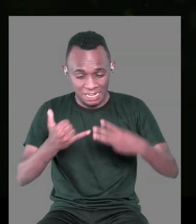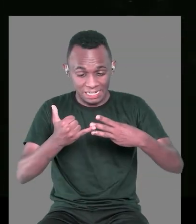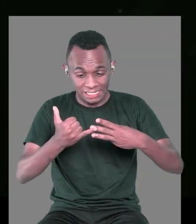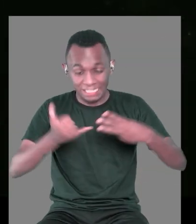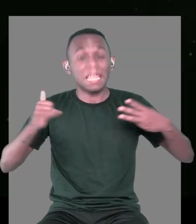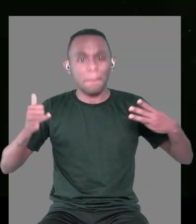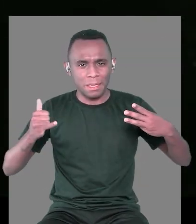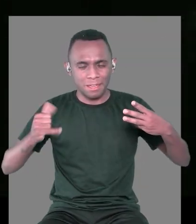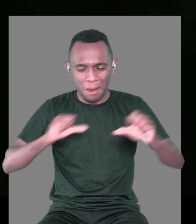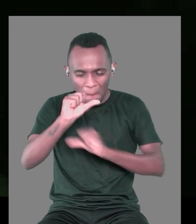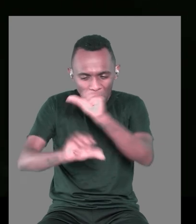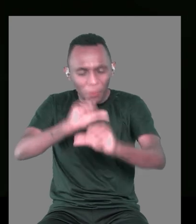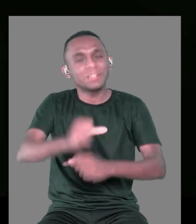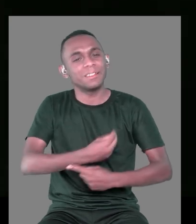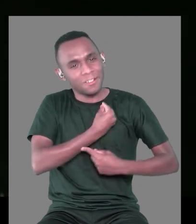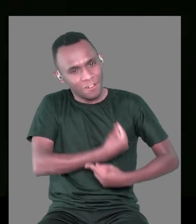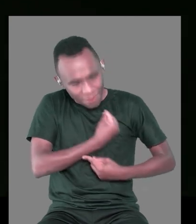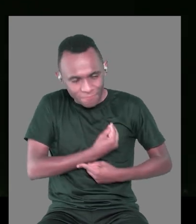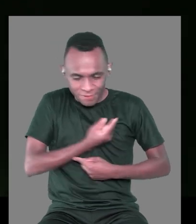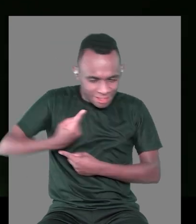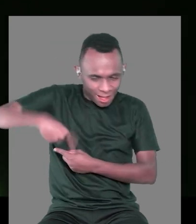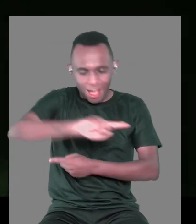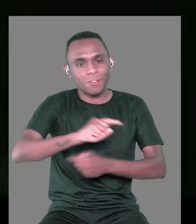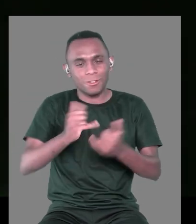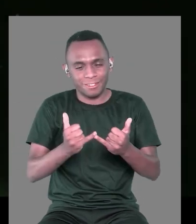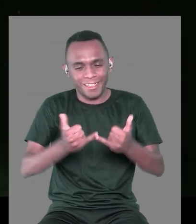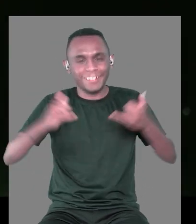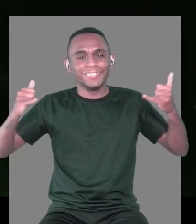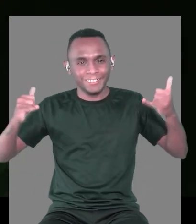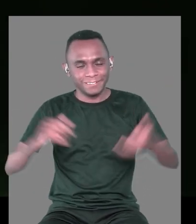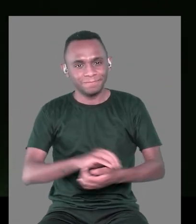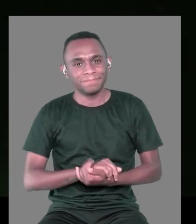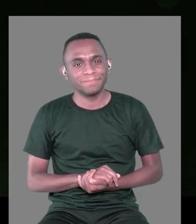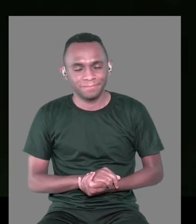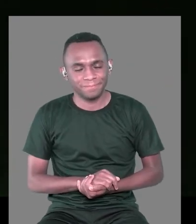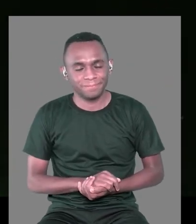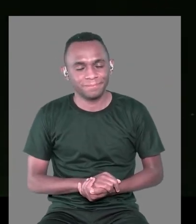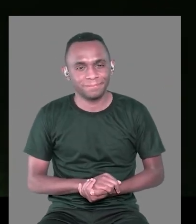CEMIG, transformando vidas com a nossa energia.